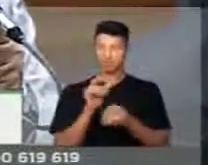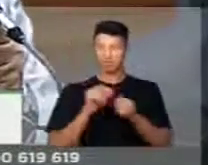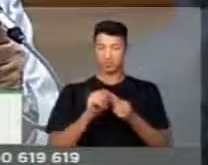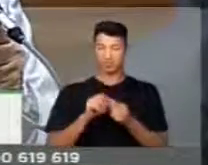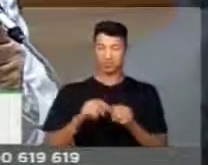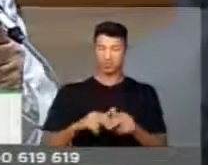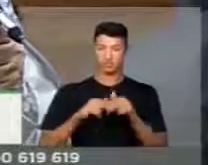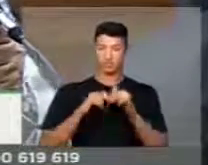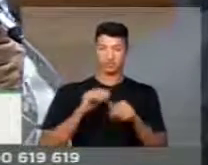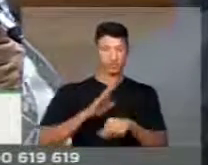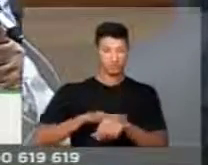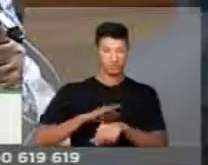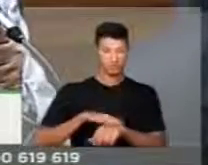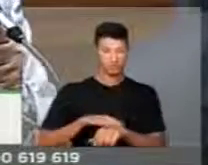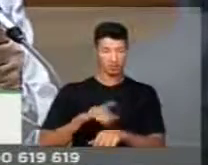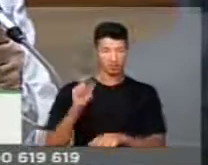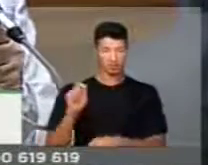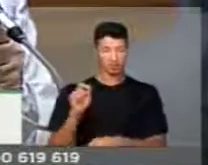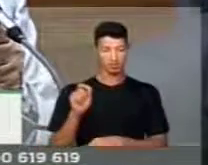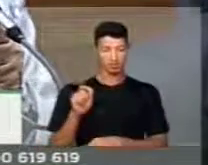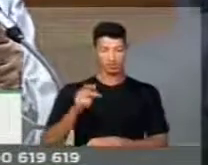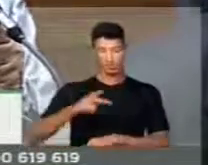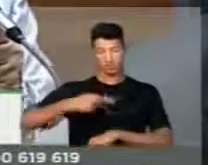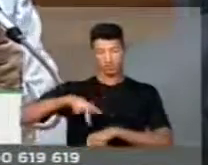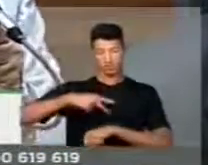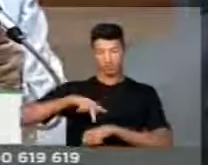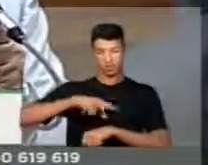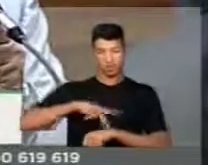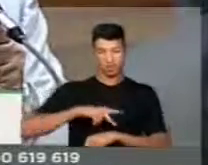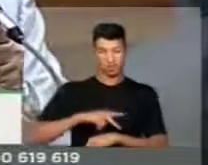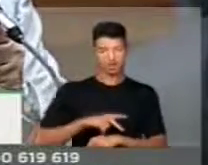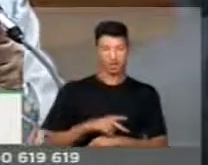feito nesse momento em que o país,